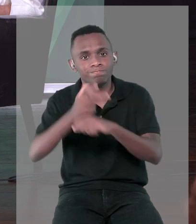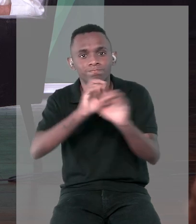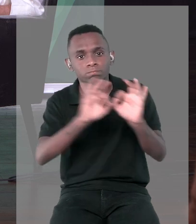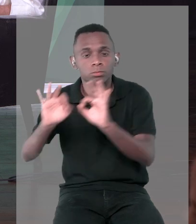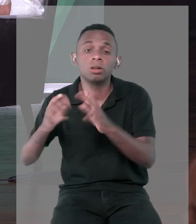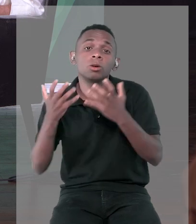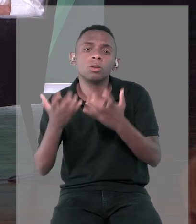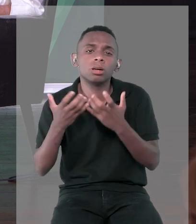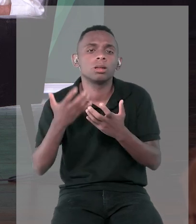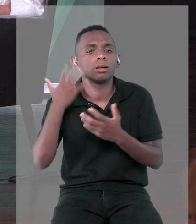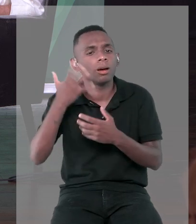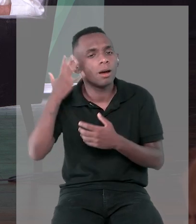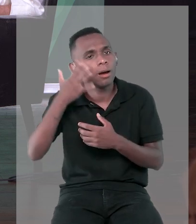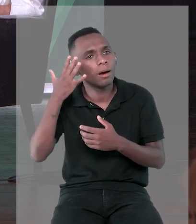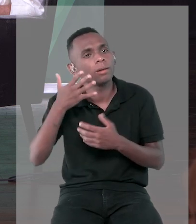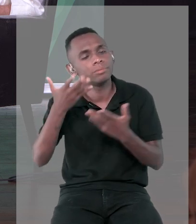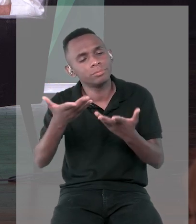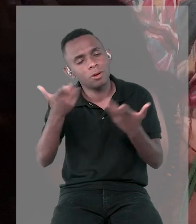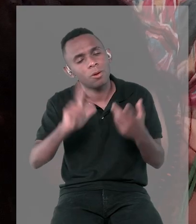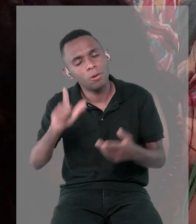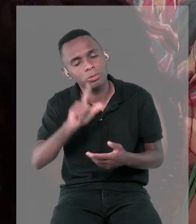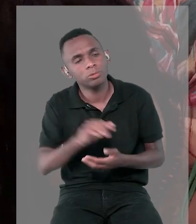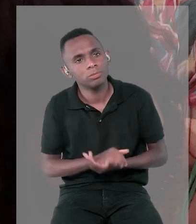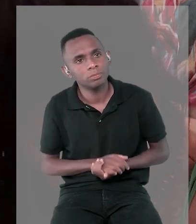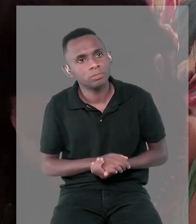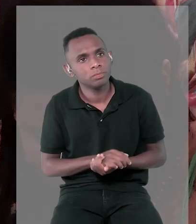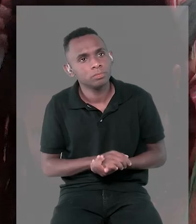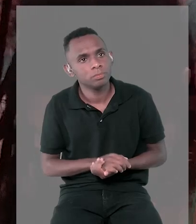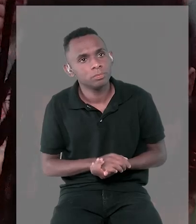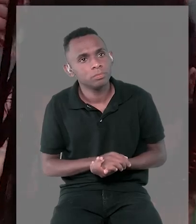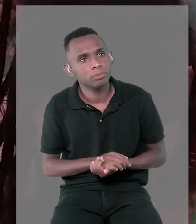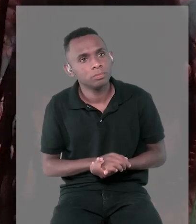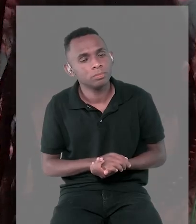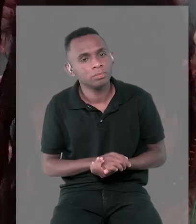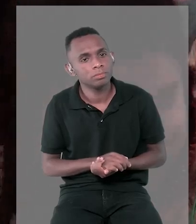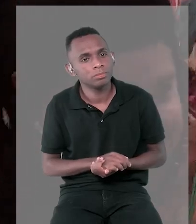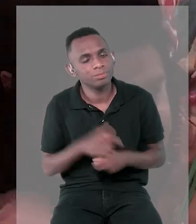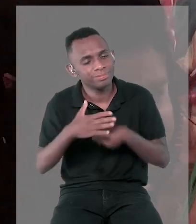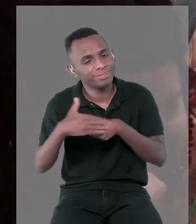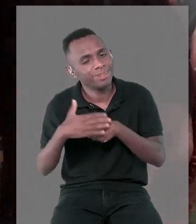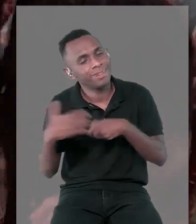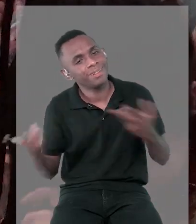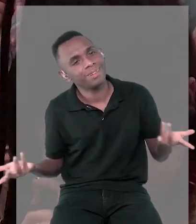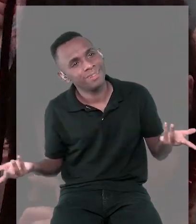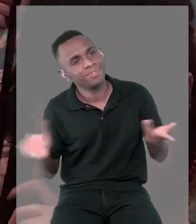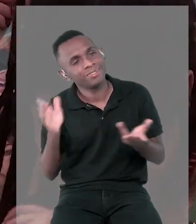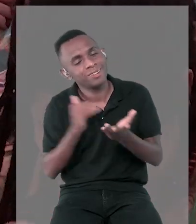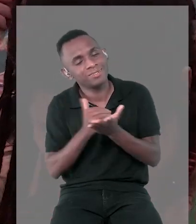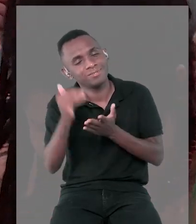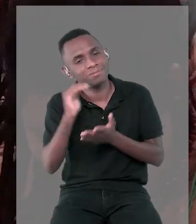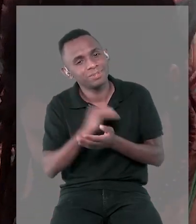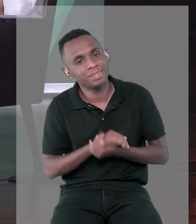gravar. E a gente queria muito ouvir também a Nádia, né? Claro, né? Desde o início. Espectadores na plateia